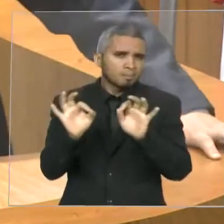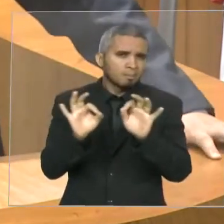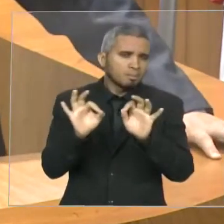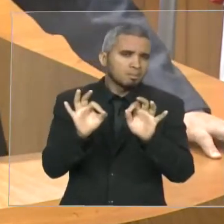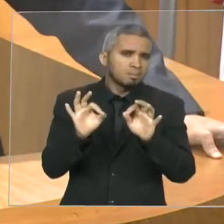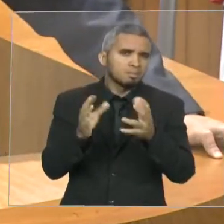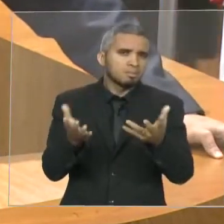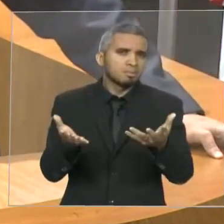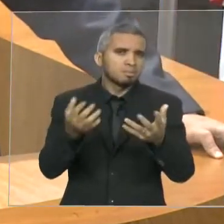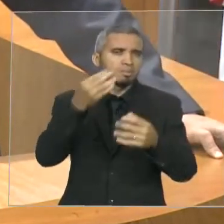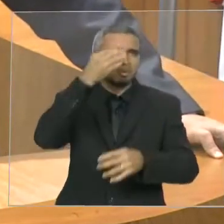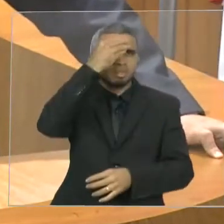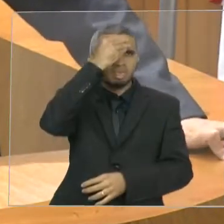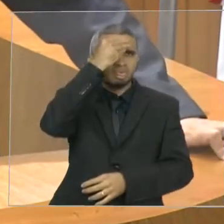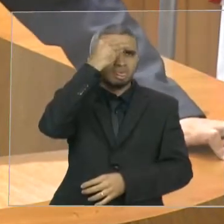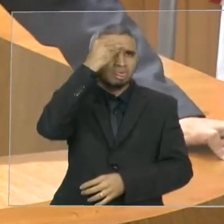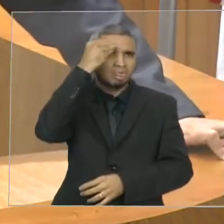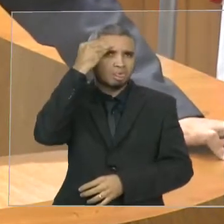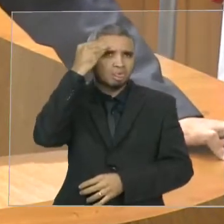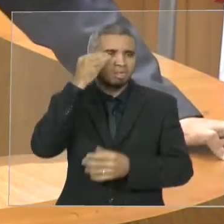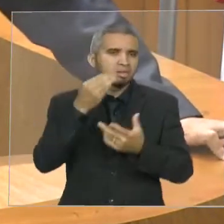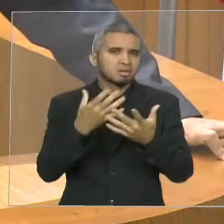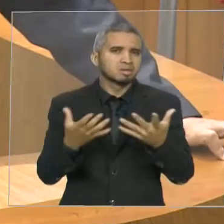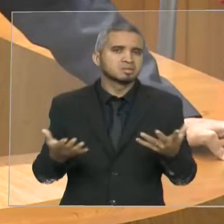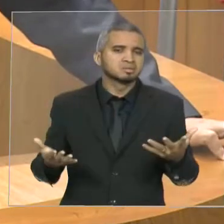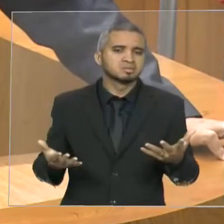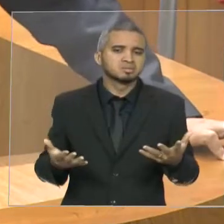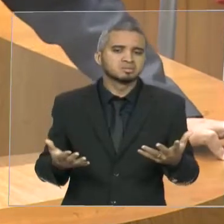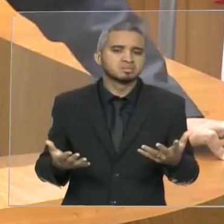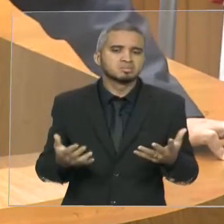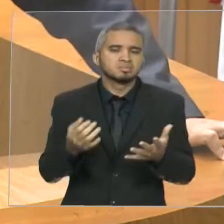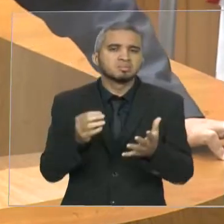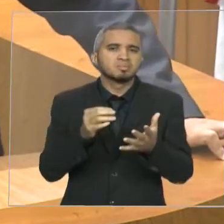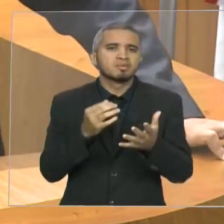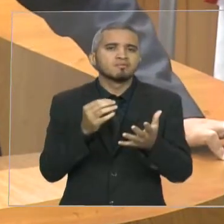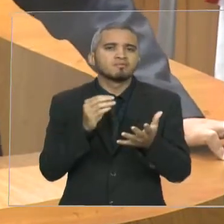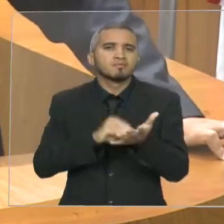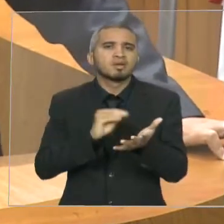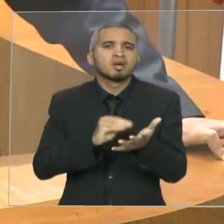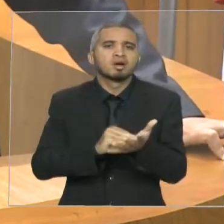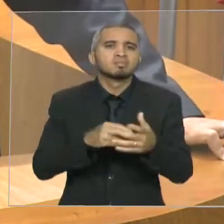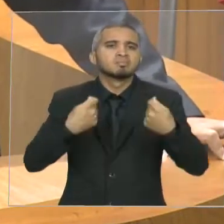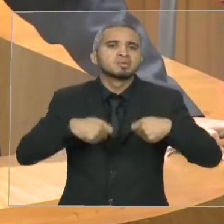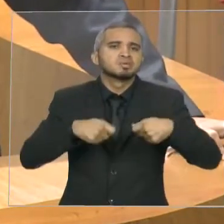acaba deixando uma lacuna que dificulta até pensar o seu futuro.